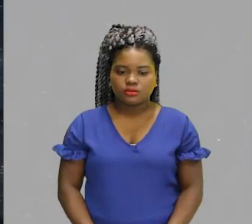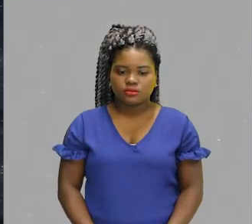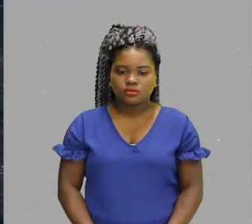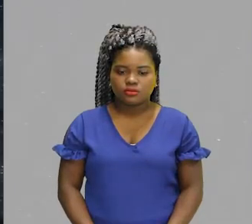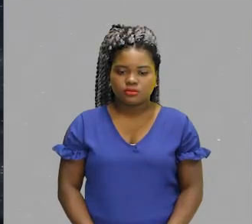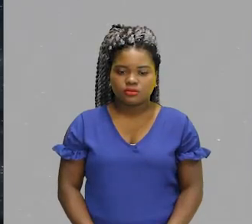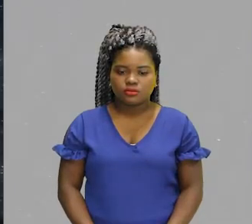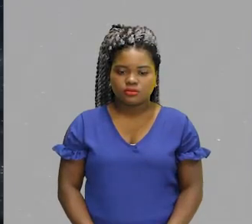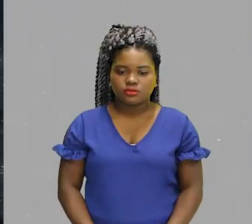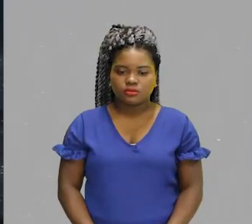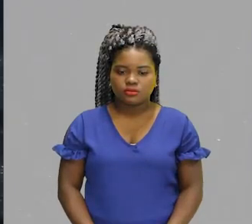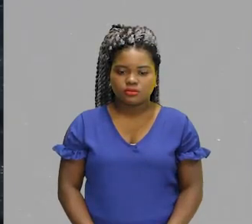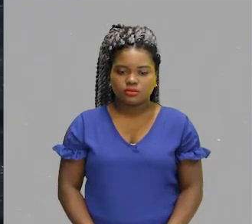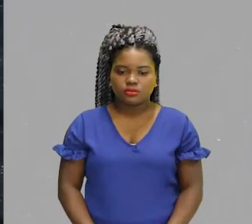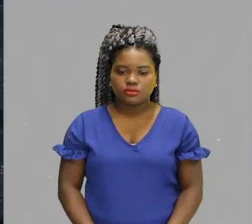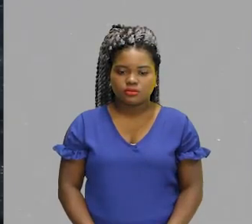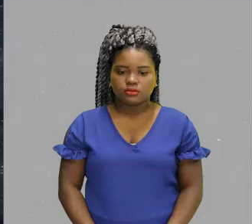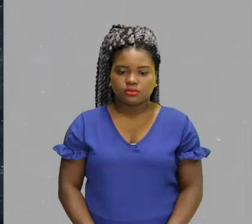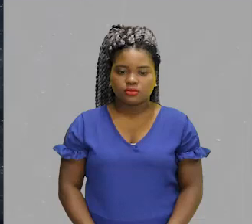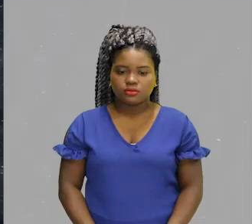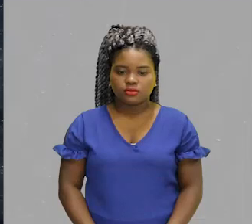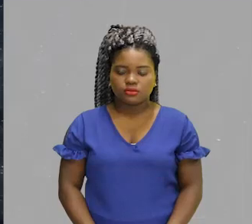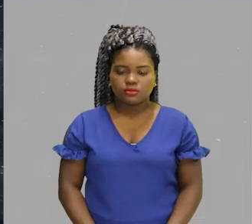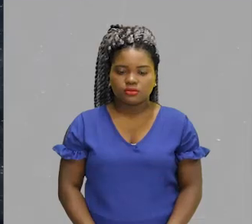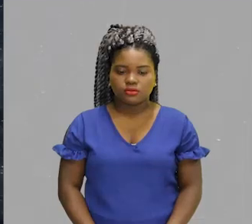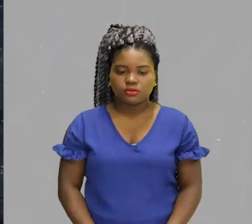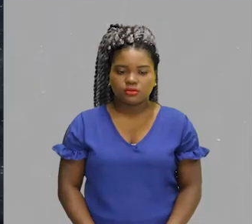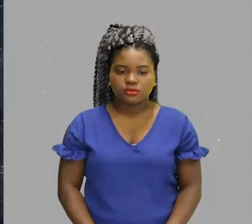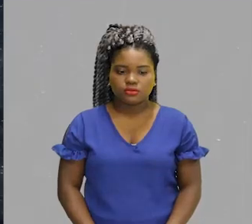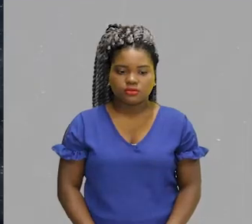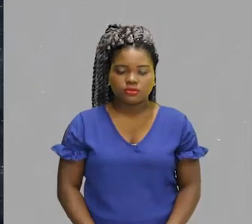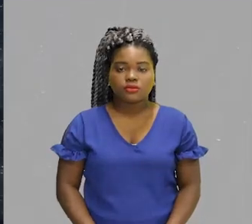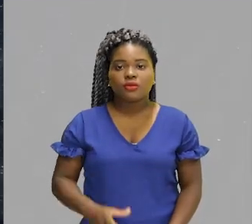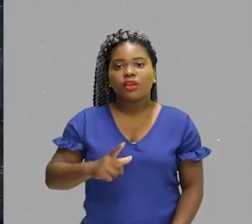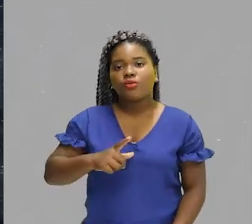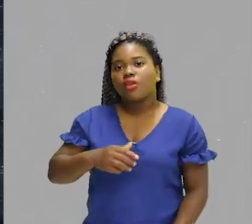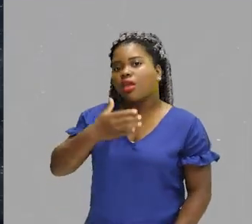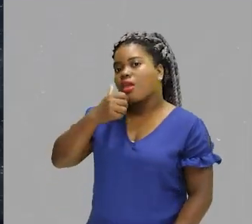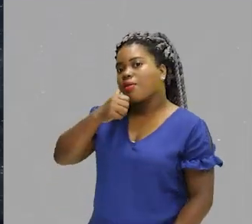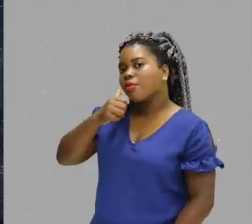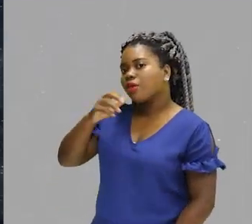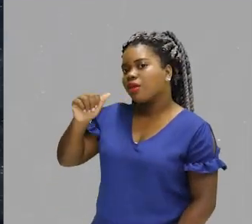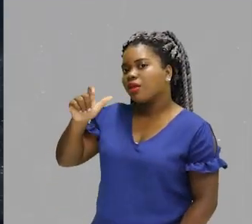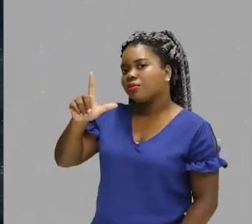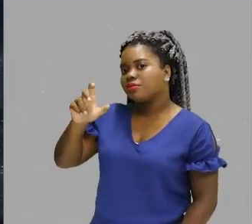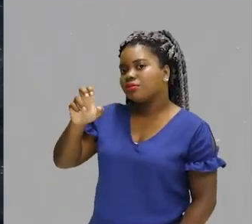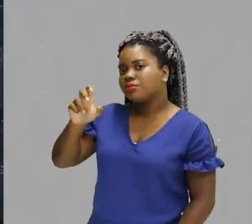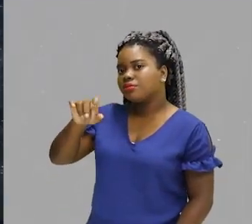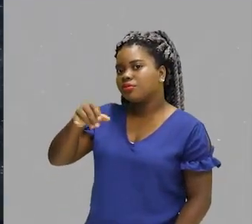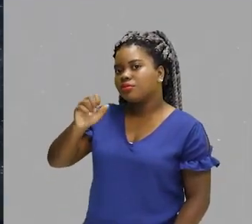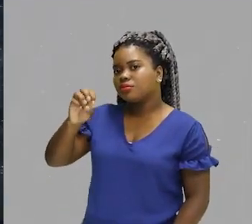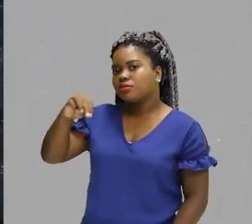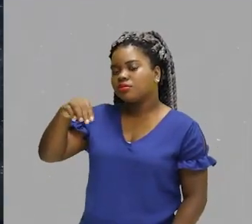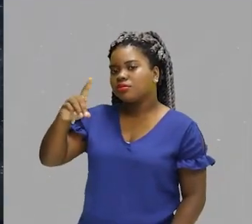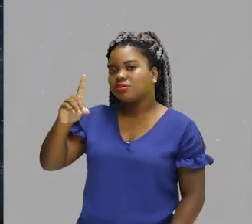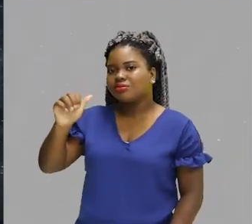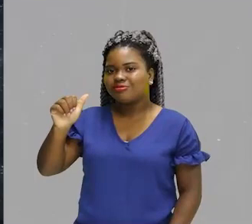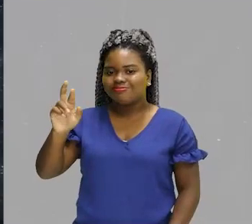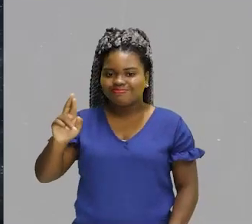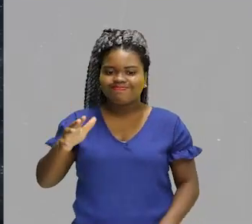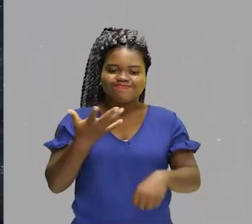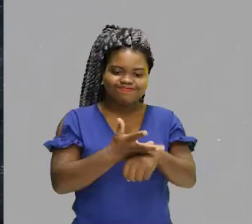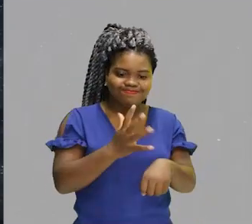português en el grupo de estudios. Alejandra continua praticando seu português no grupo de